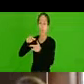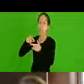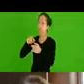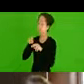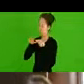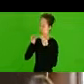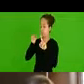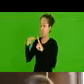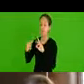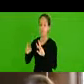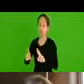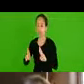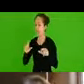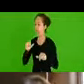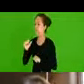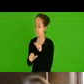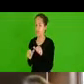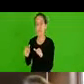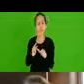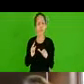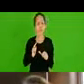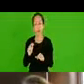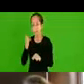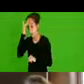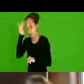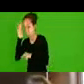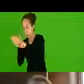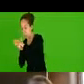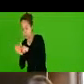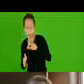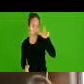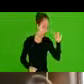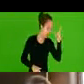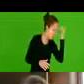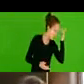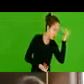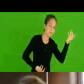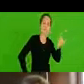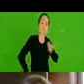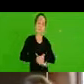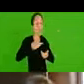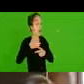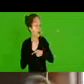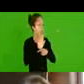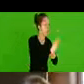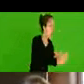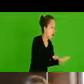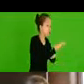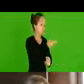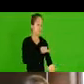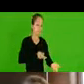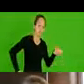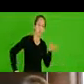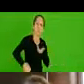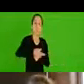sim, colaborativa entre pesquisadores, sujeitos, aqueles grupos que estão ali participando do processo de